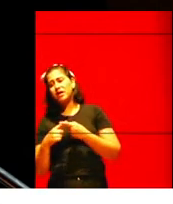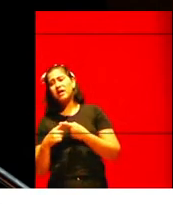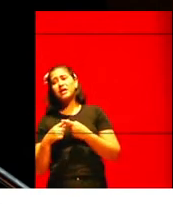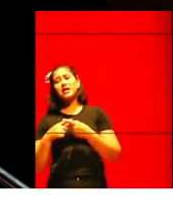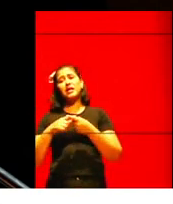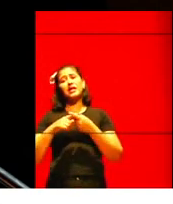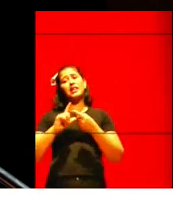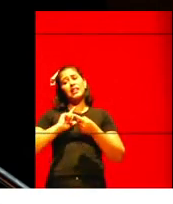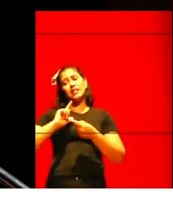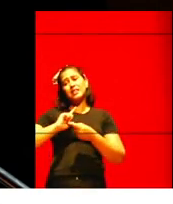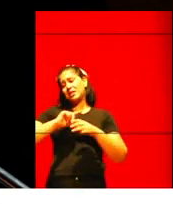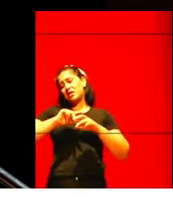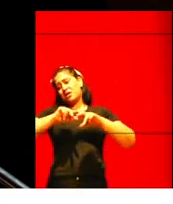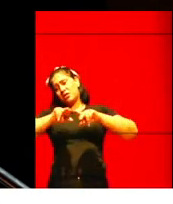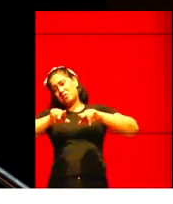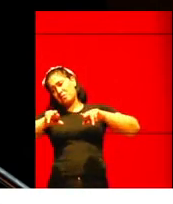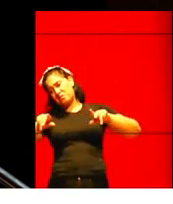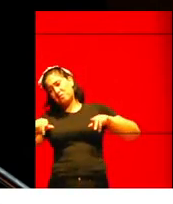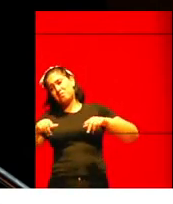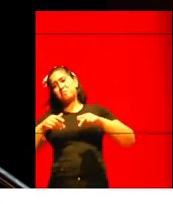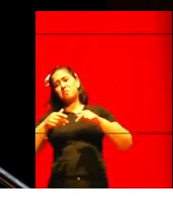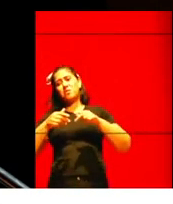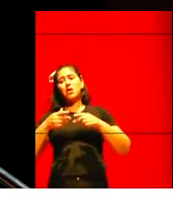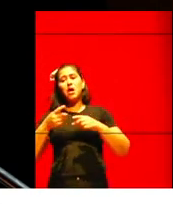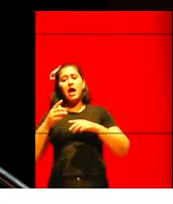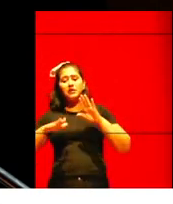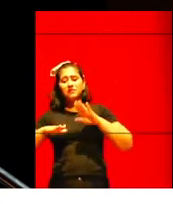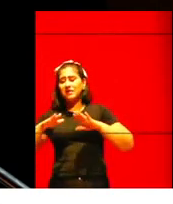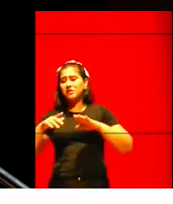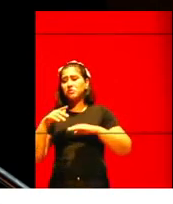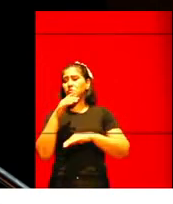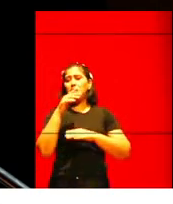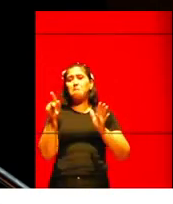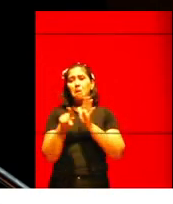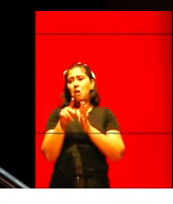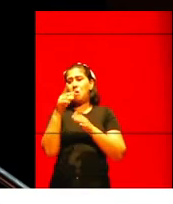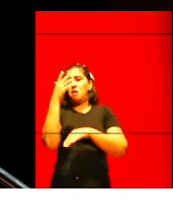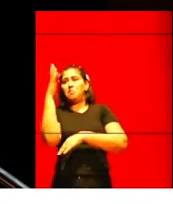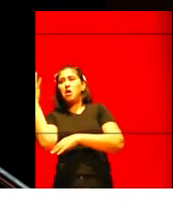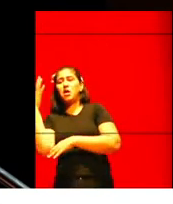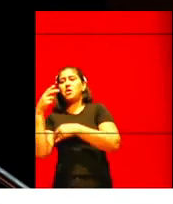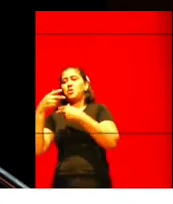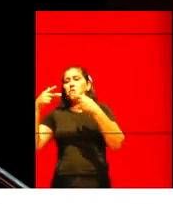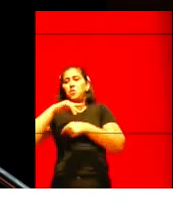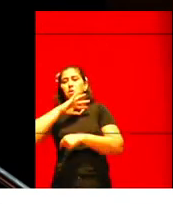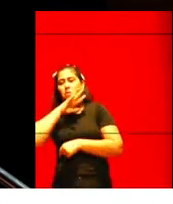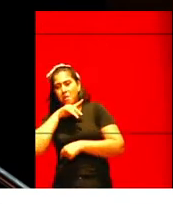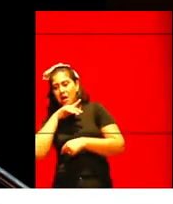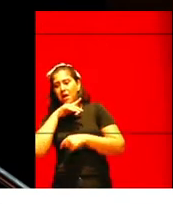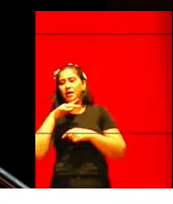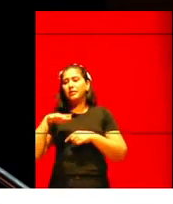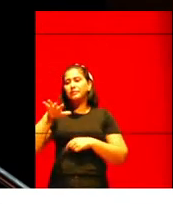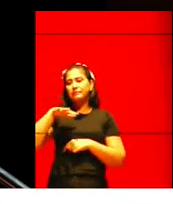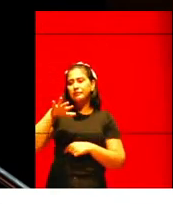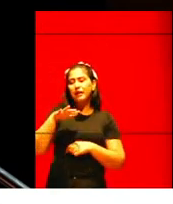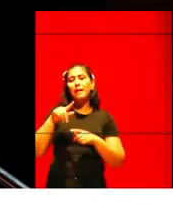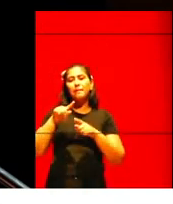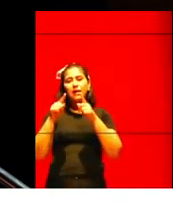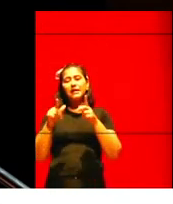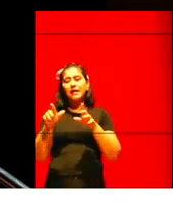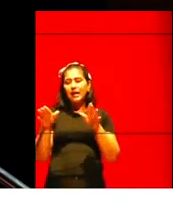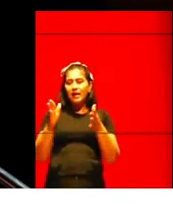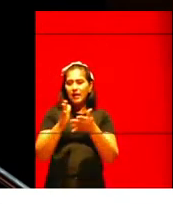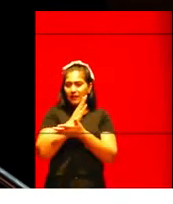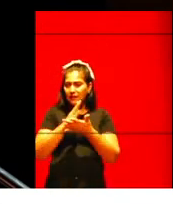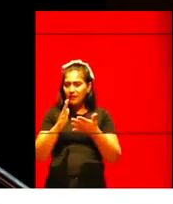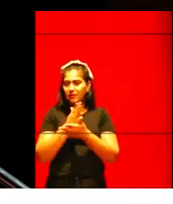dia. São conhecimentos que vocês vão compreendendo ao longo do tempo, enquanto estudantes. Só que alguns deles